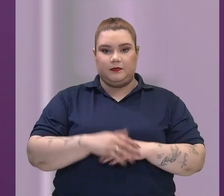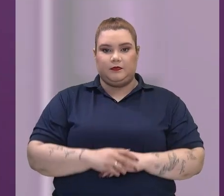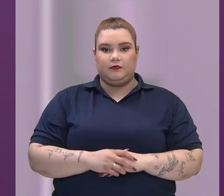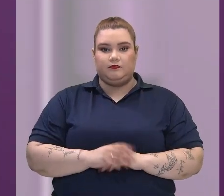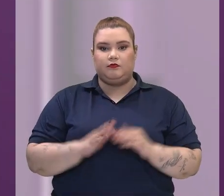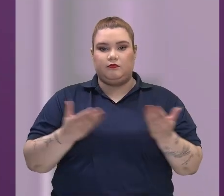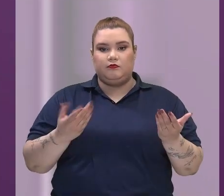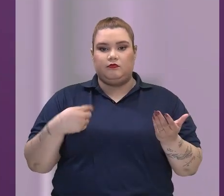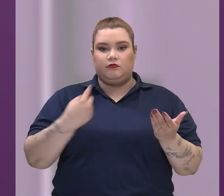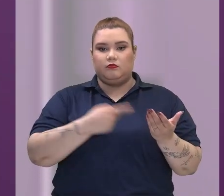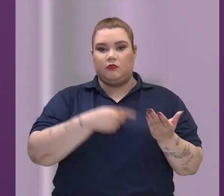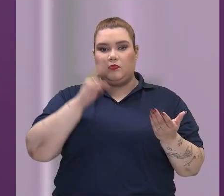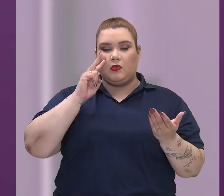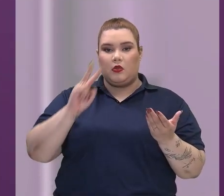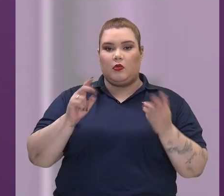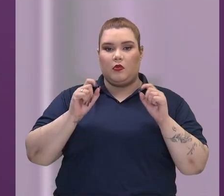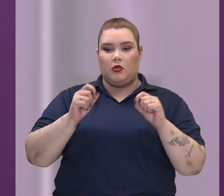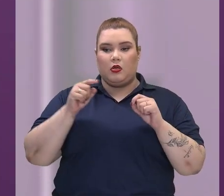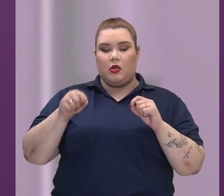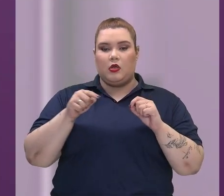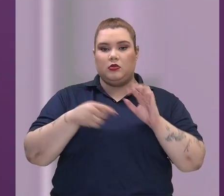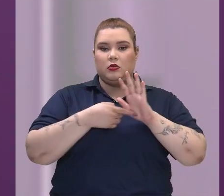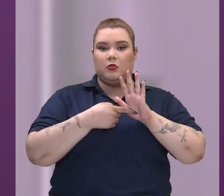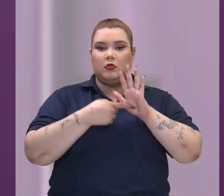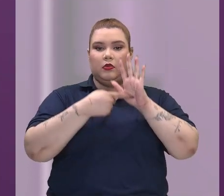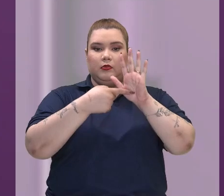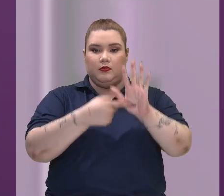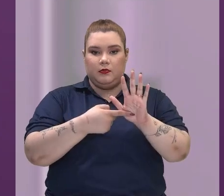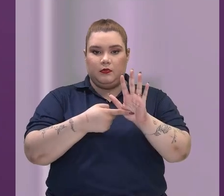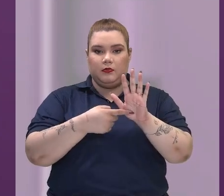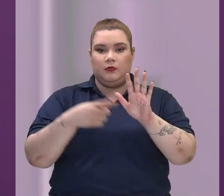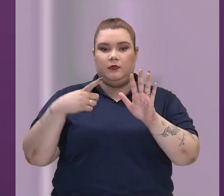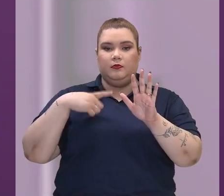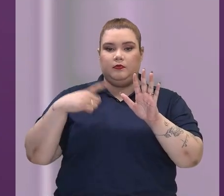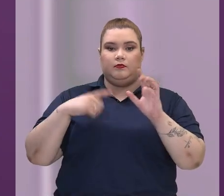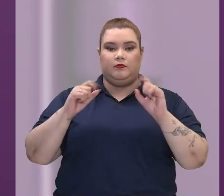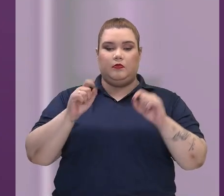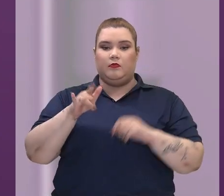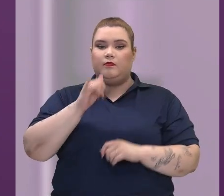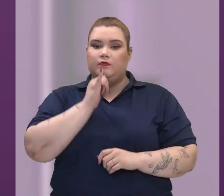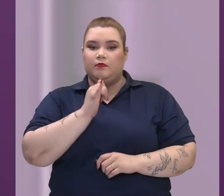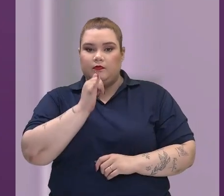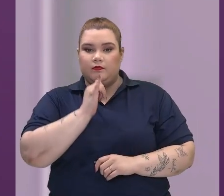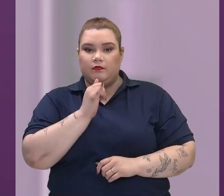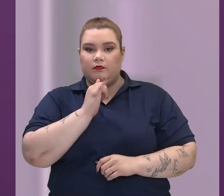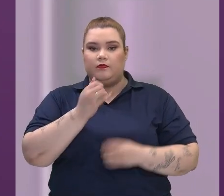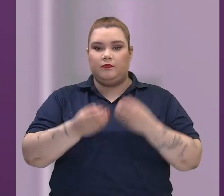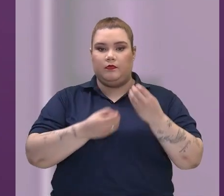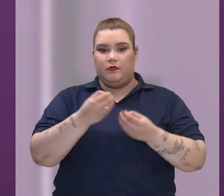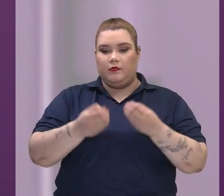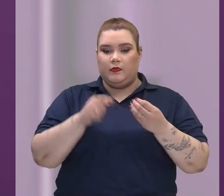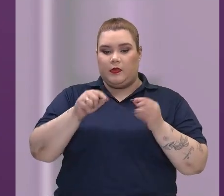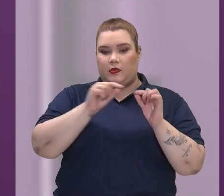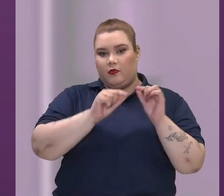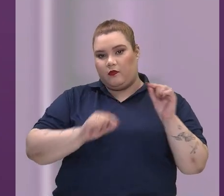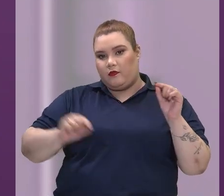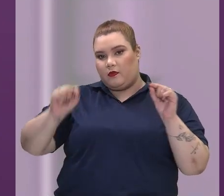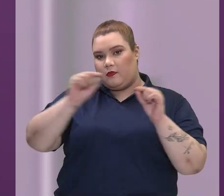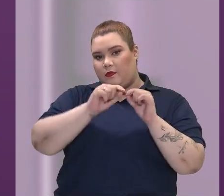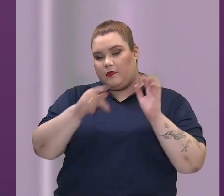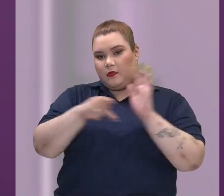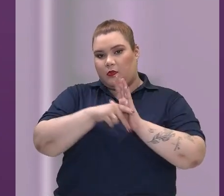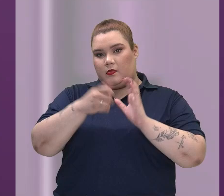aí, né, a demonstração e a materialização, né, desse exemplo aí, mostrando aí a circunferência com aquelas características,